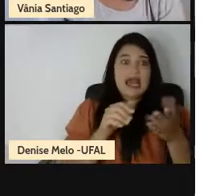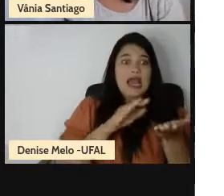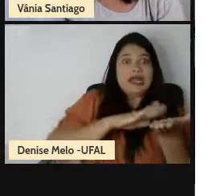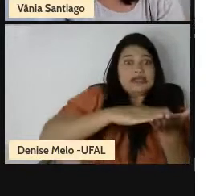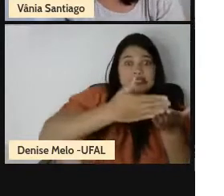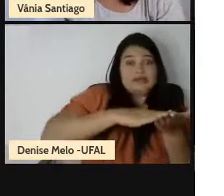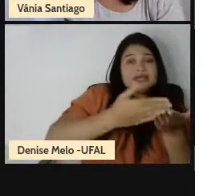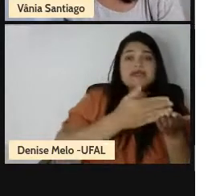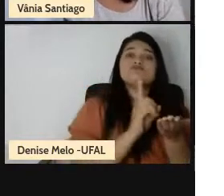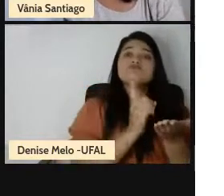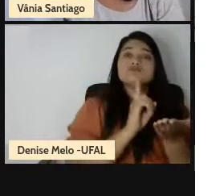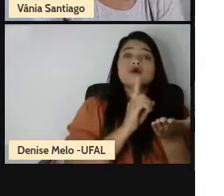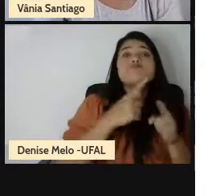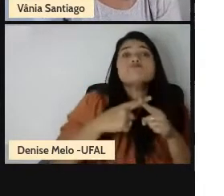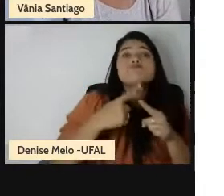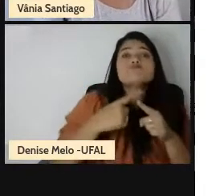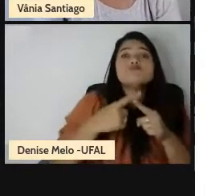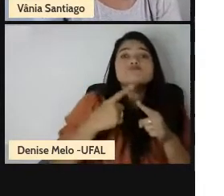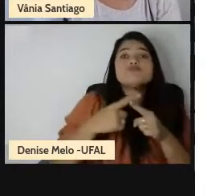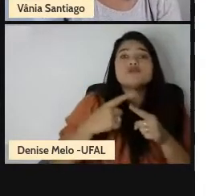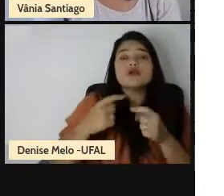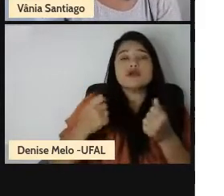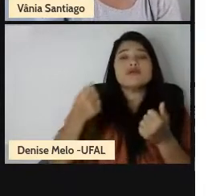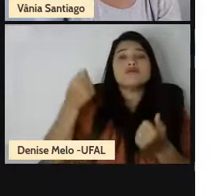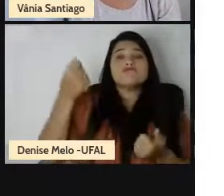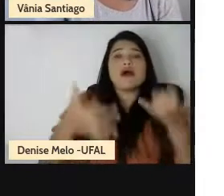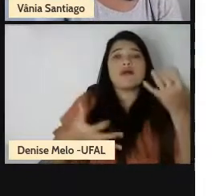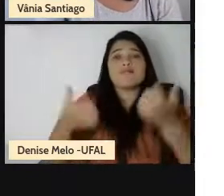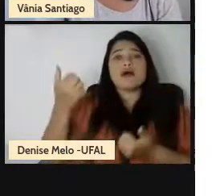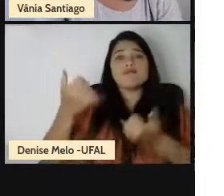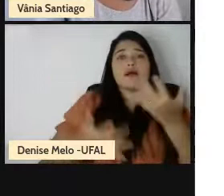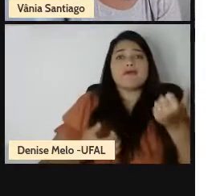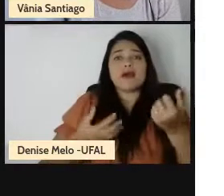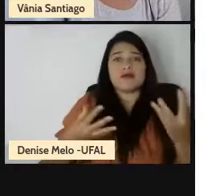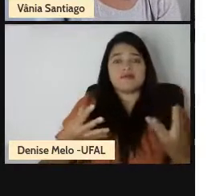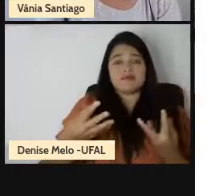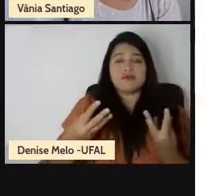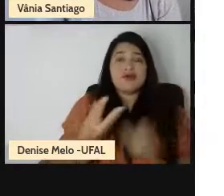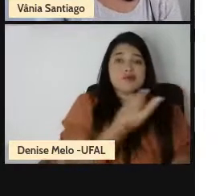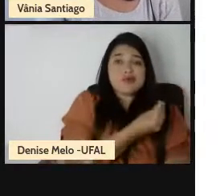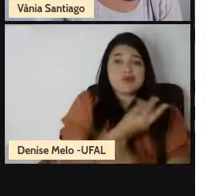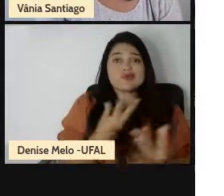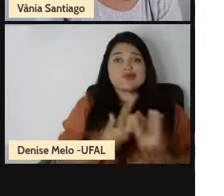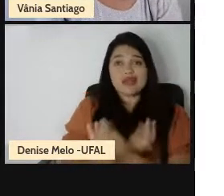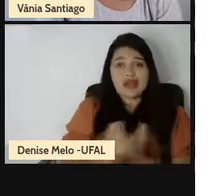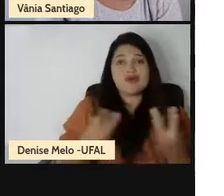está acontecendo enquanto a gente está atuando. A gente tem menos condições de